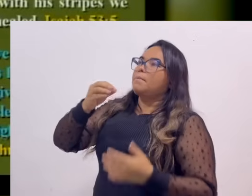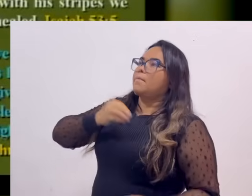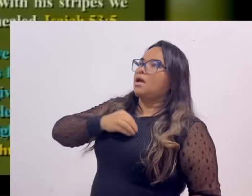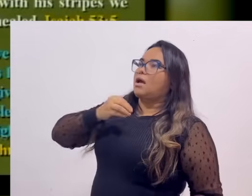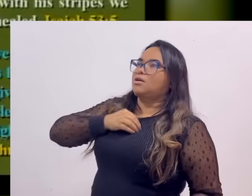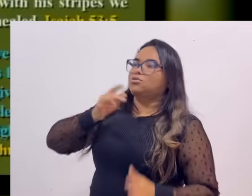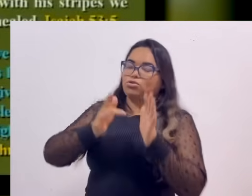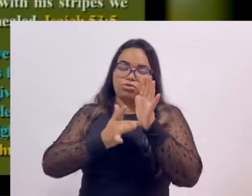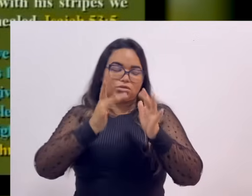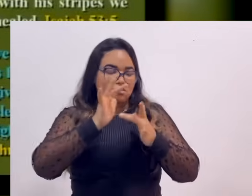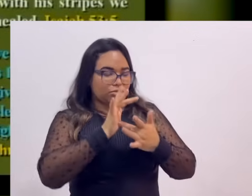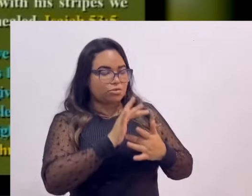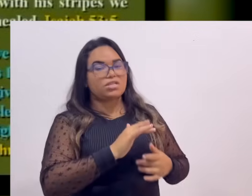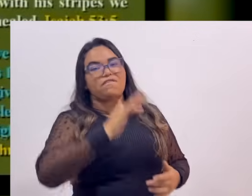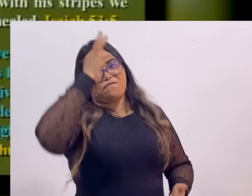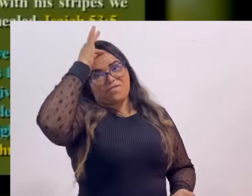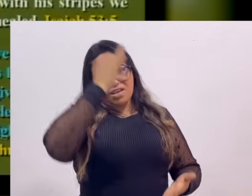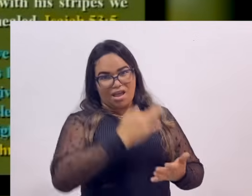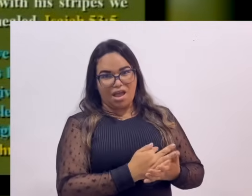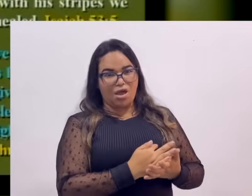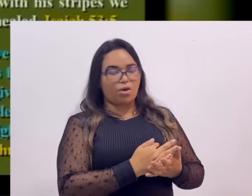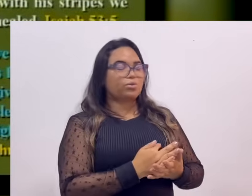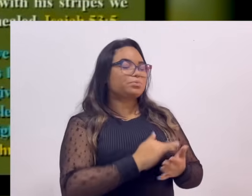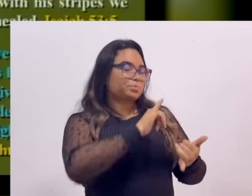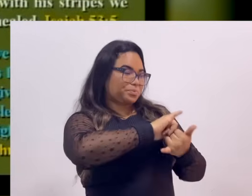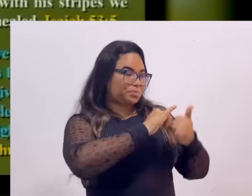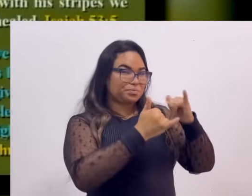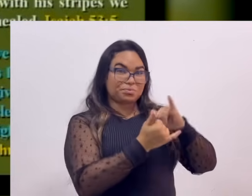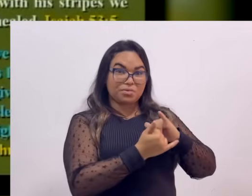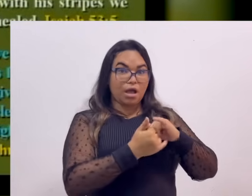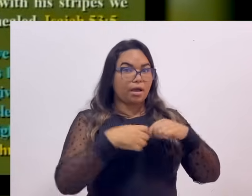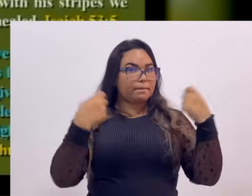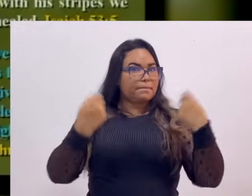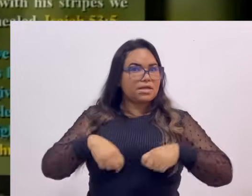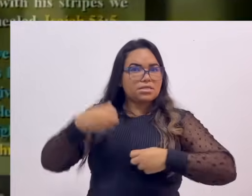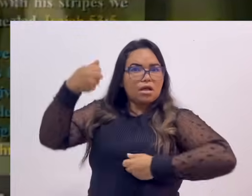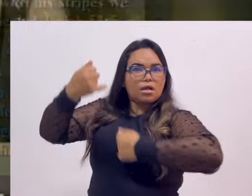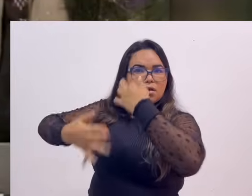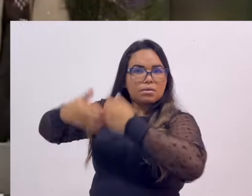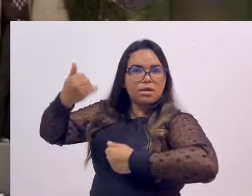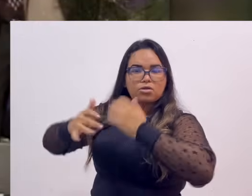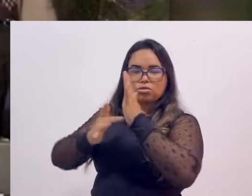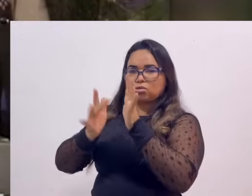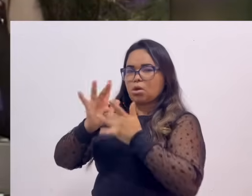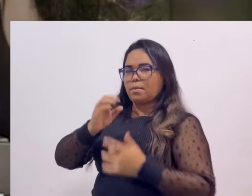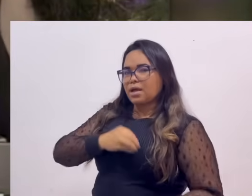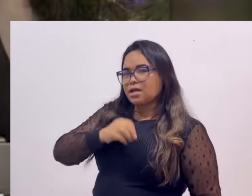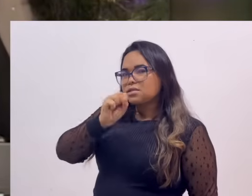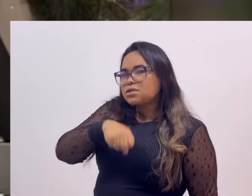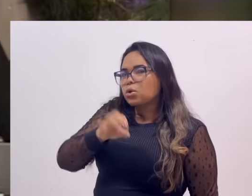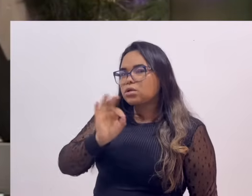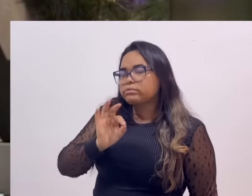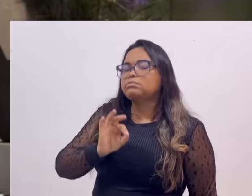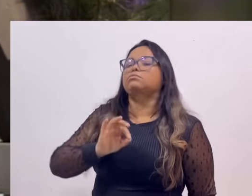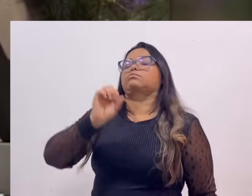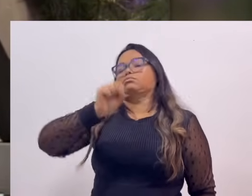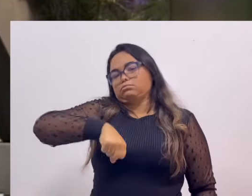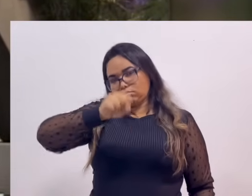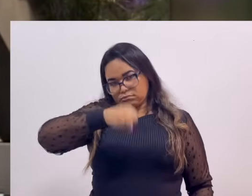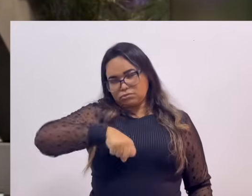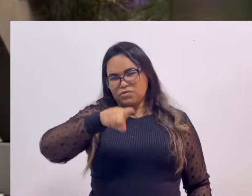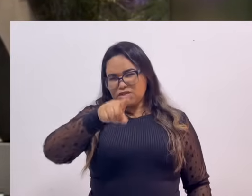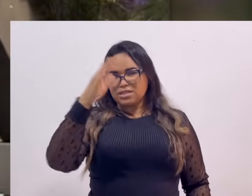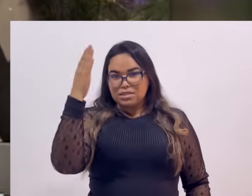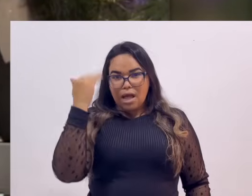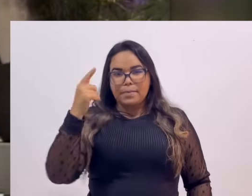ele é fiel e justo para nos perdoar devemos confessar a ele sim ou não absolutamente vocês sabiam